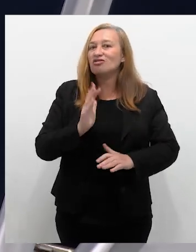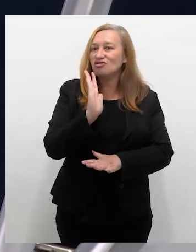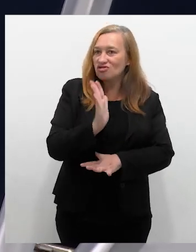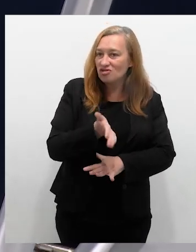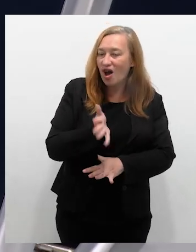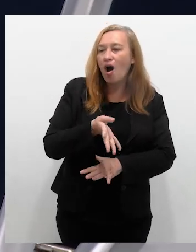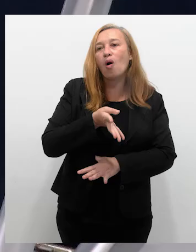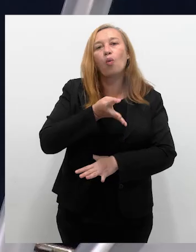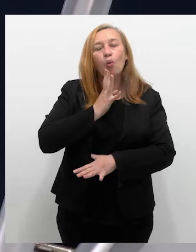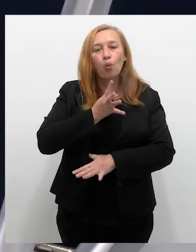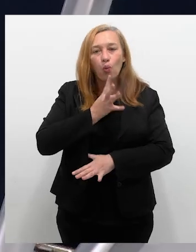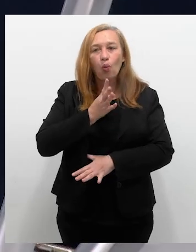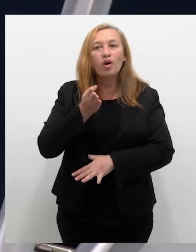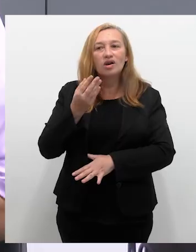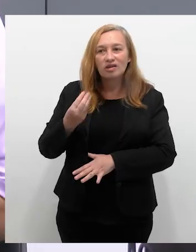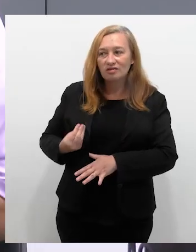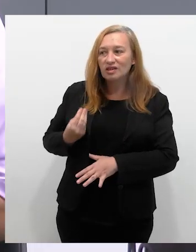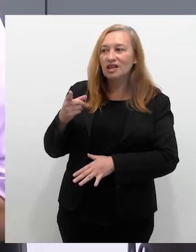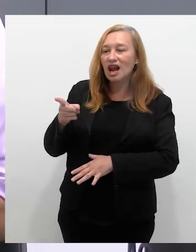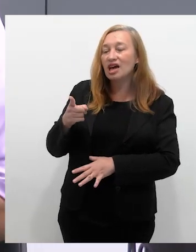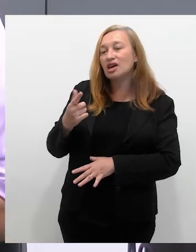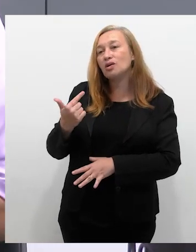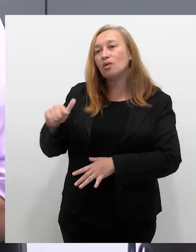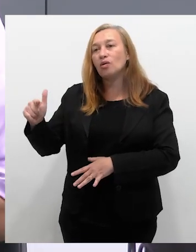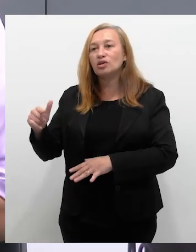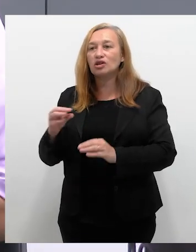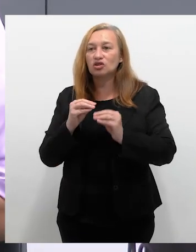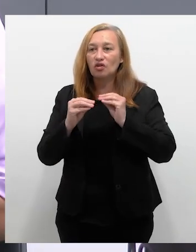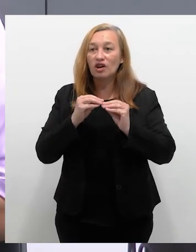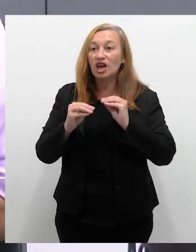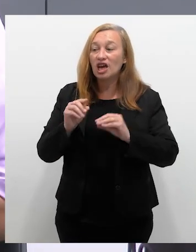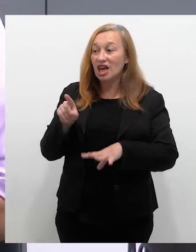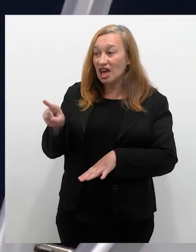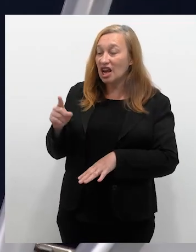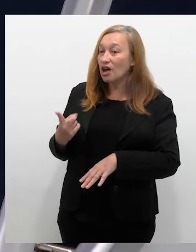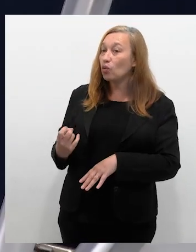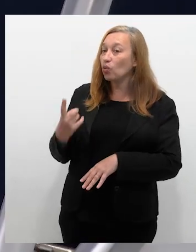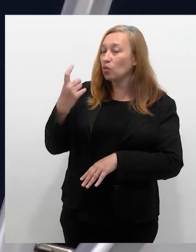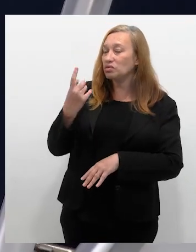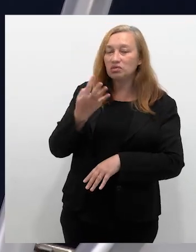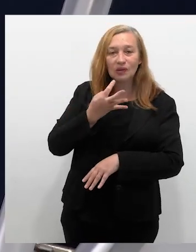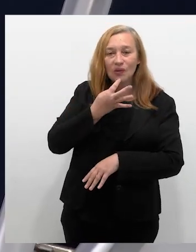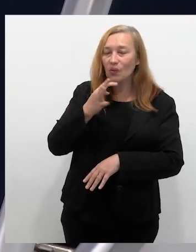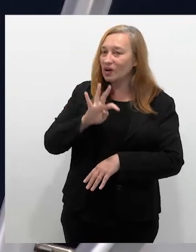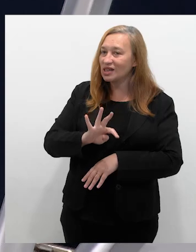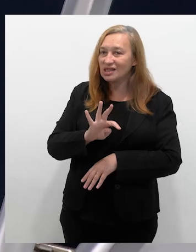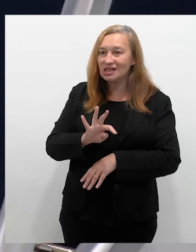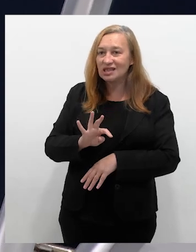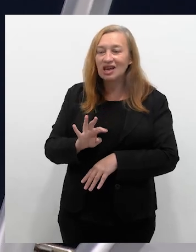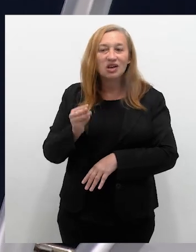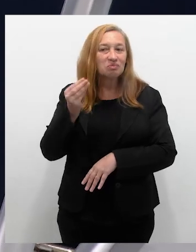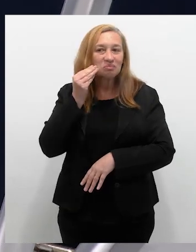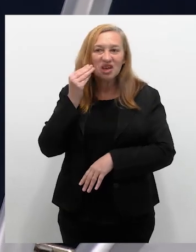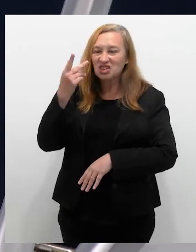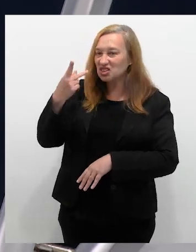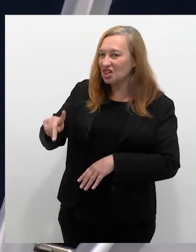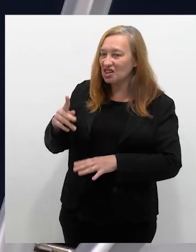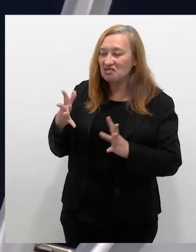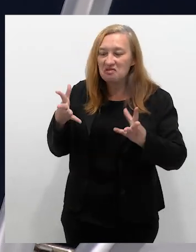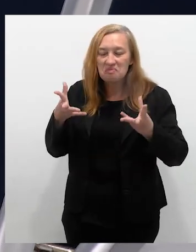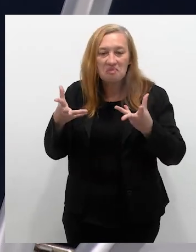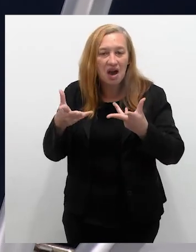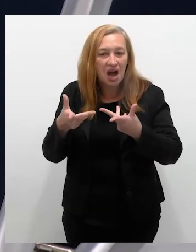já reconhecidos, que estavam no ar em outras novelas. Ele era o único que não era conhecido. E o teste dele